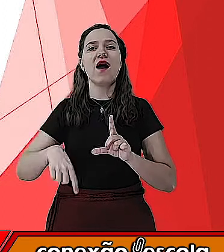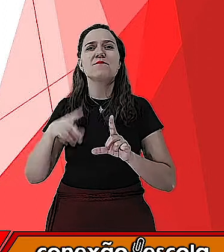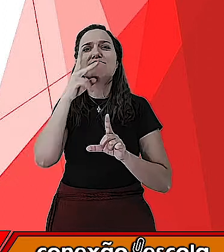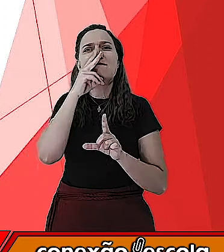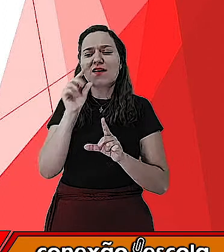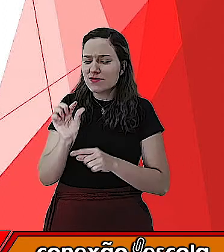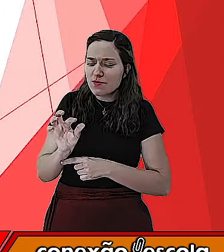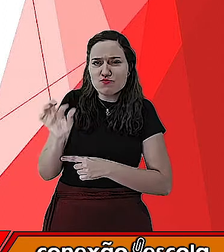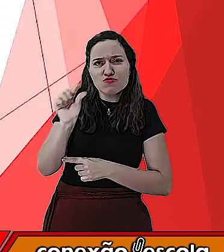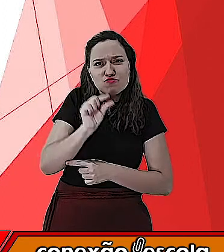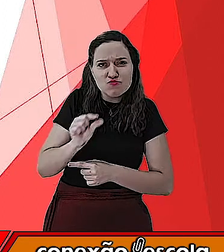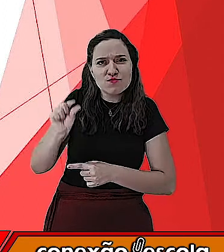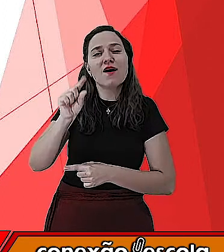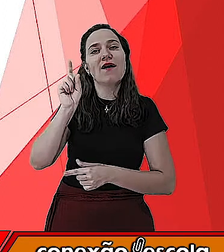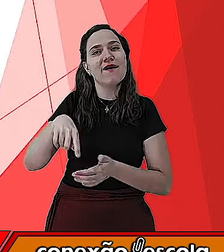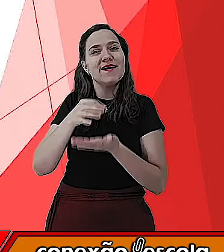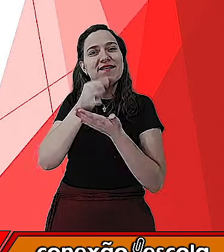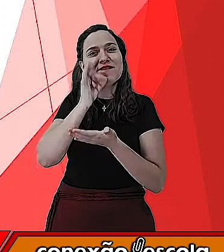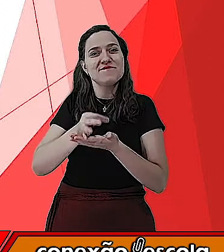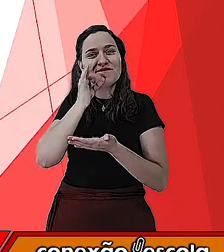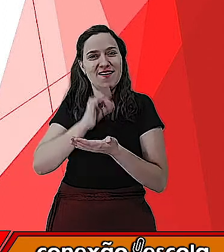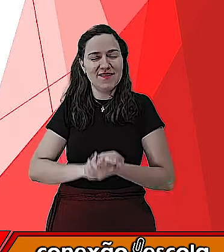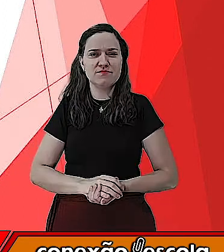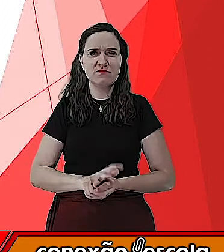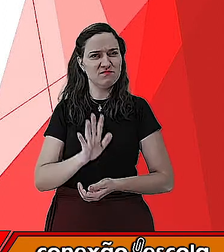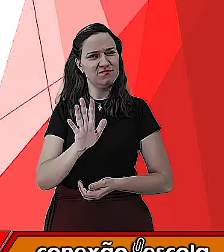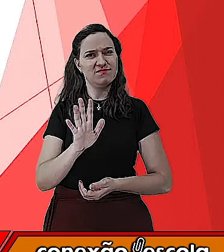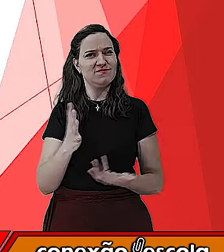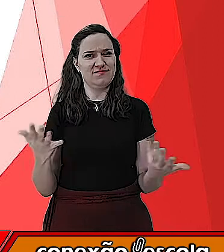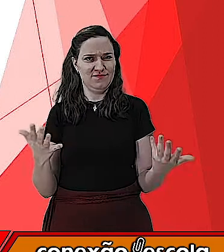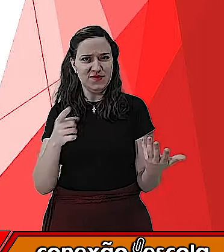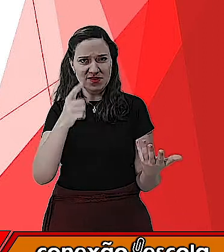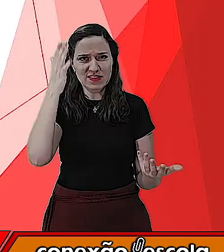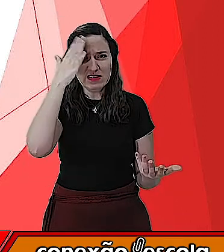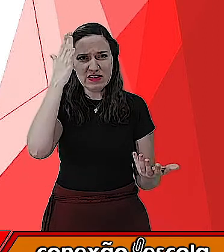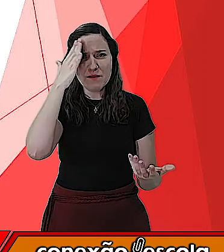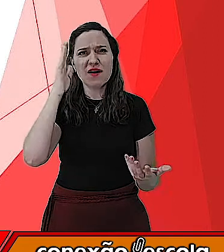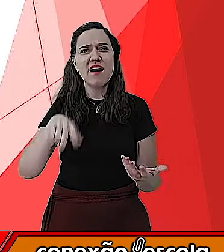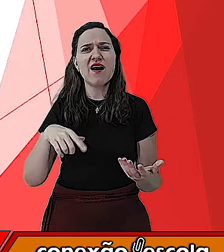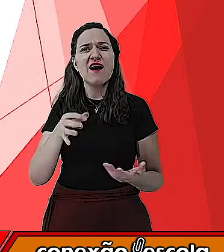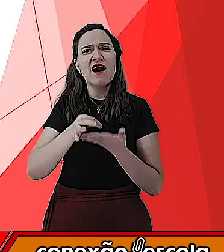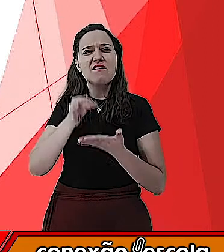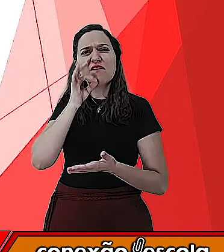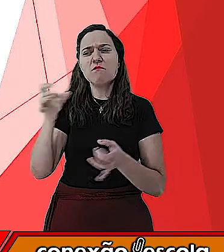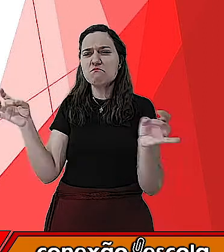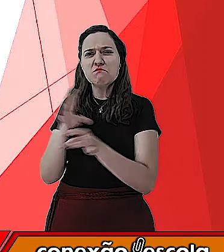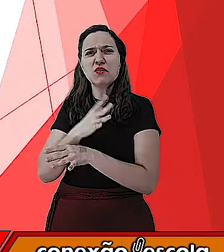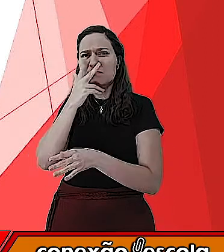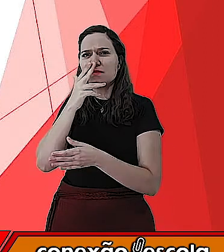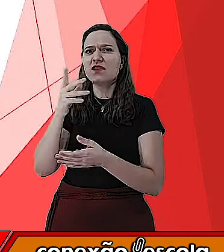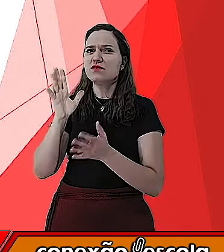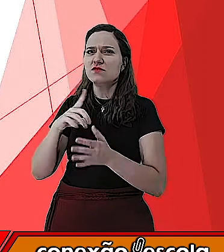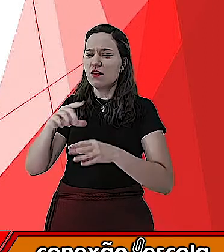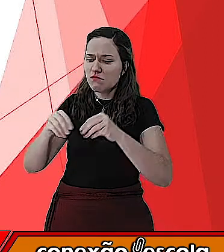fruto. Deixa eu perguntar, mas o café não é moído? Não é igual da nossa